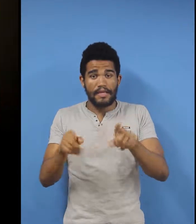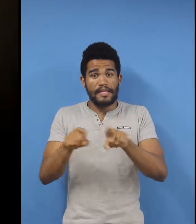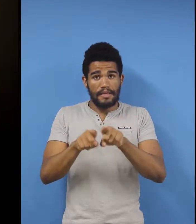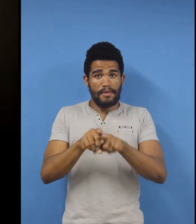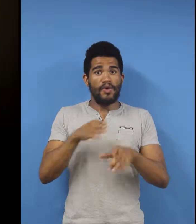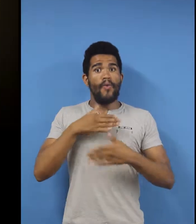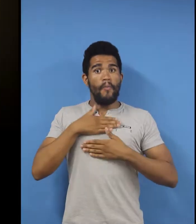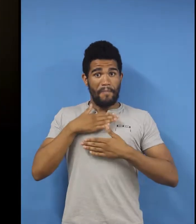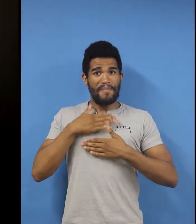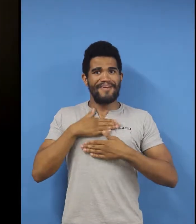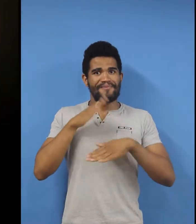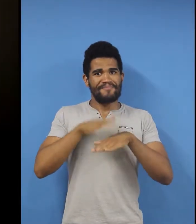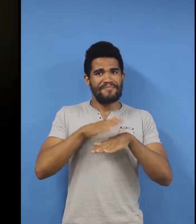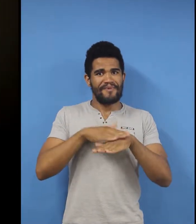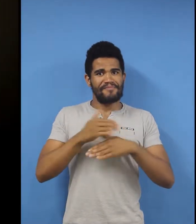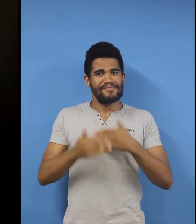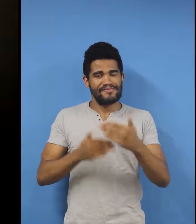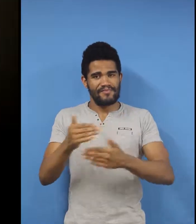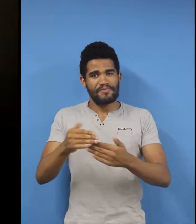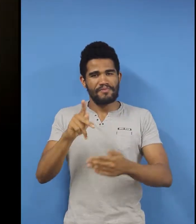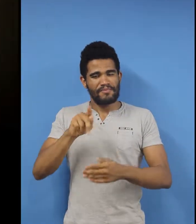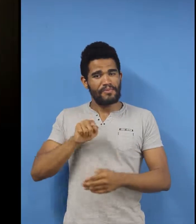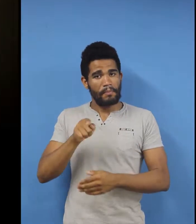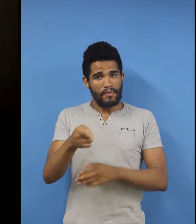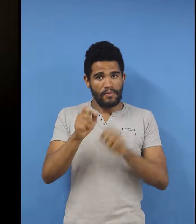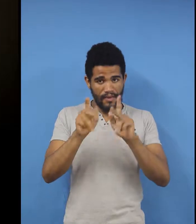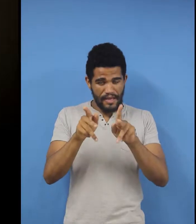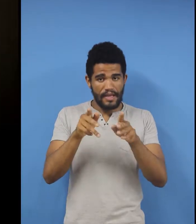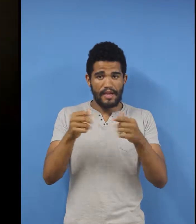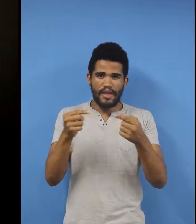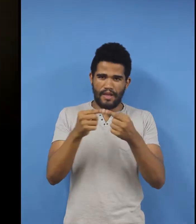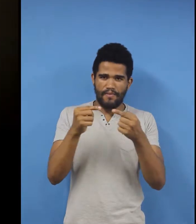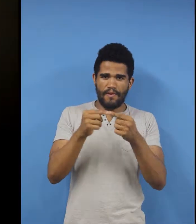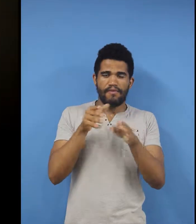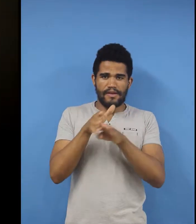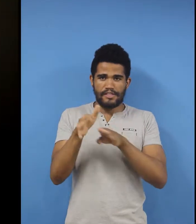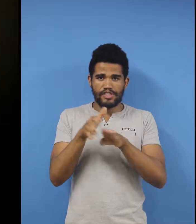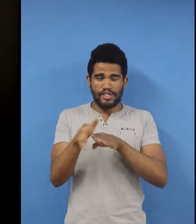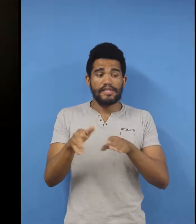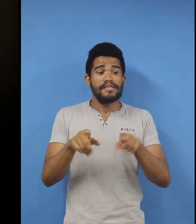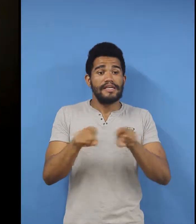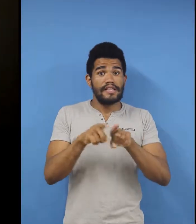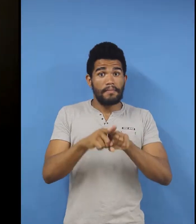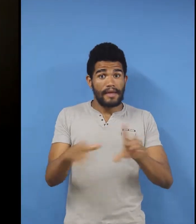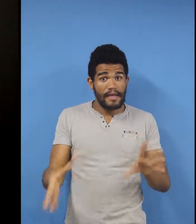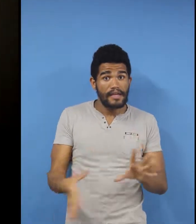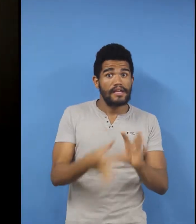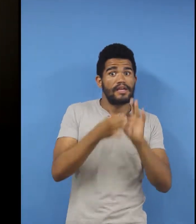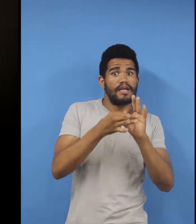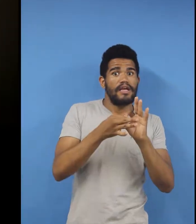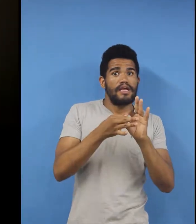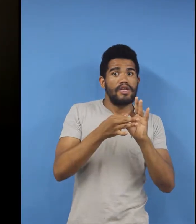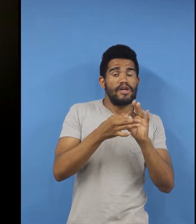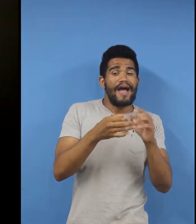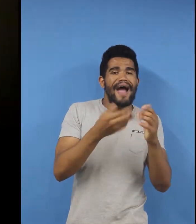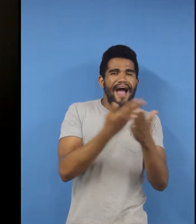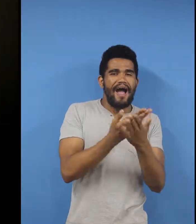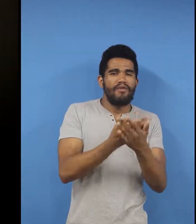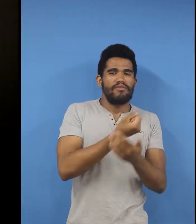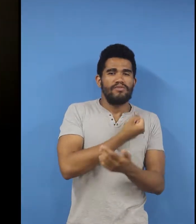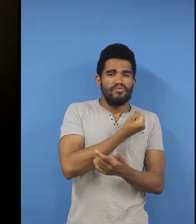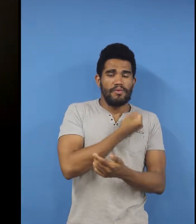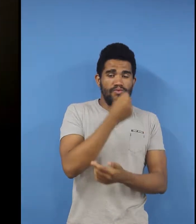trazer o meu desenvolvimento nota 1000 baseado nas dicas que eu dei. E o assunto vai estar linkado com a nossa aula número